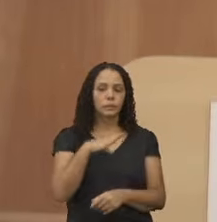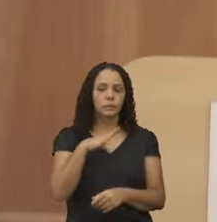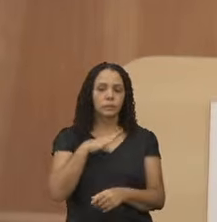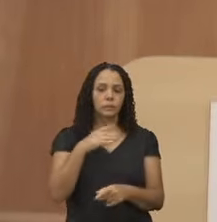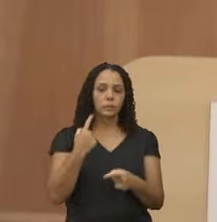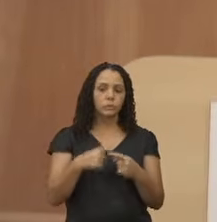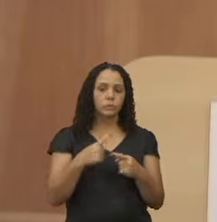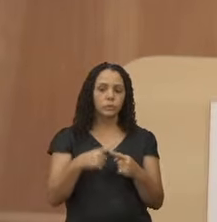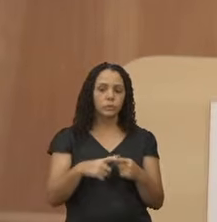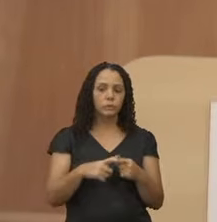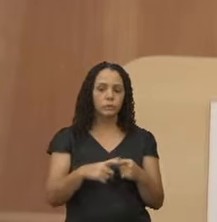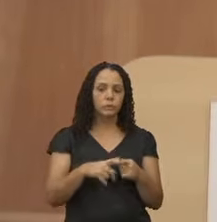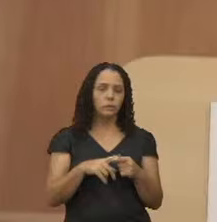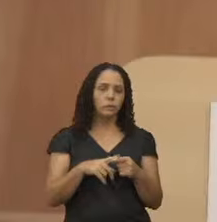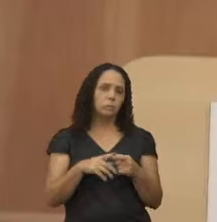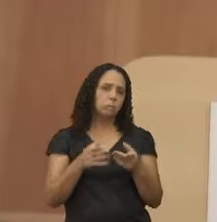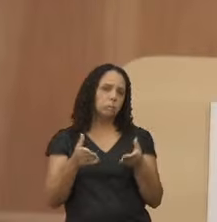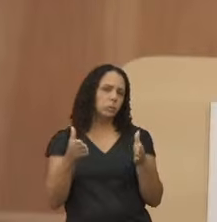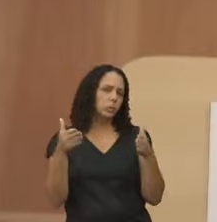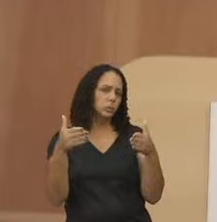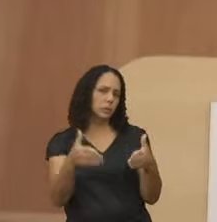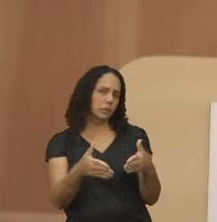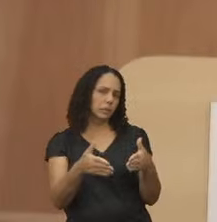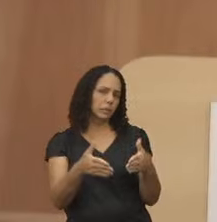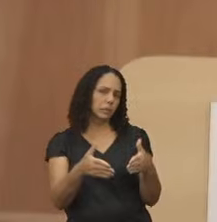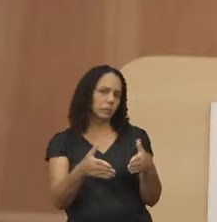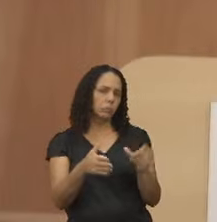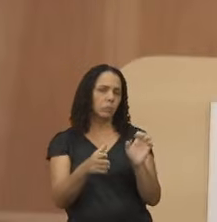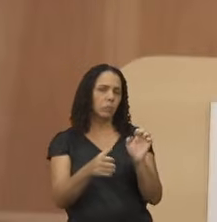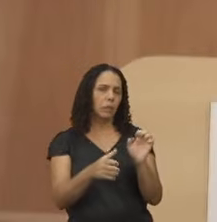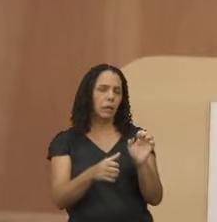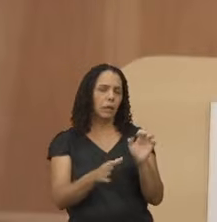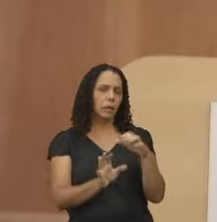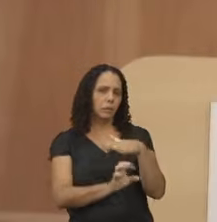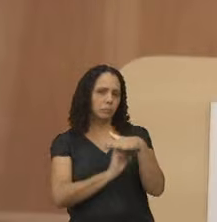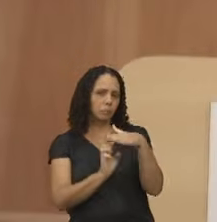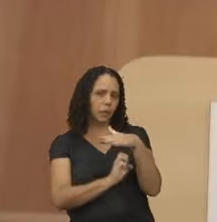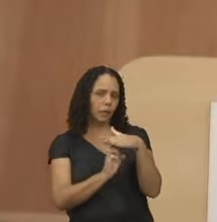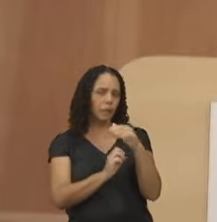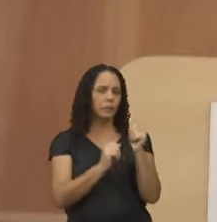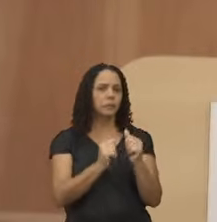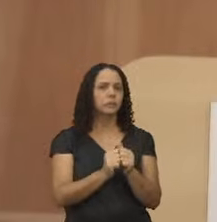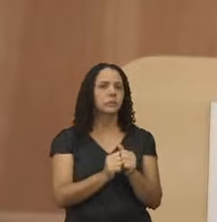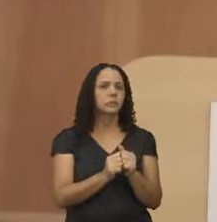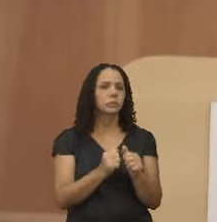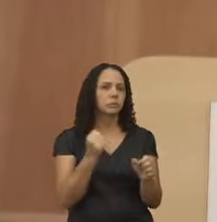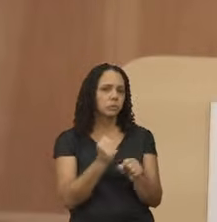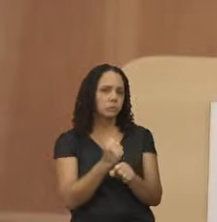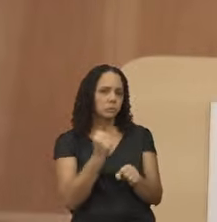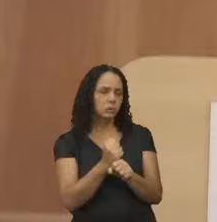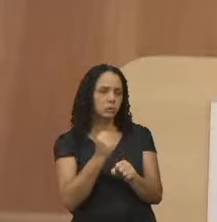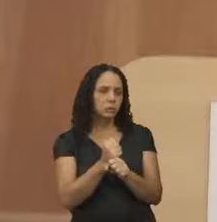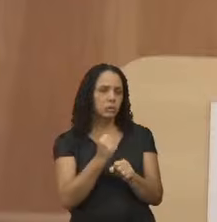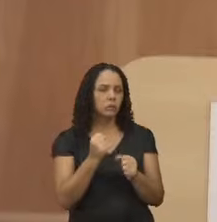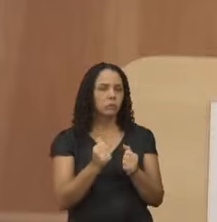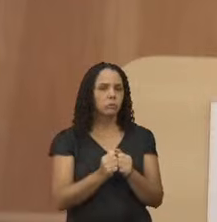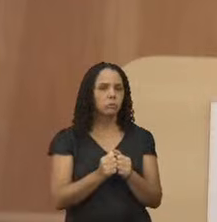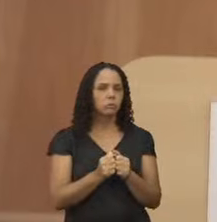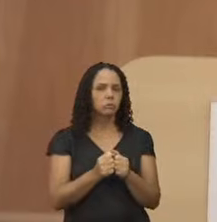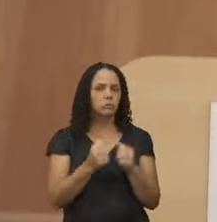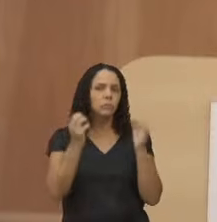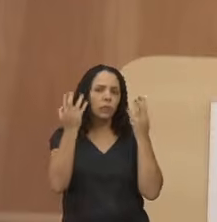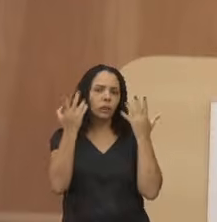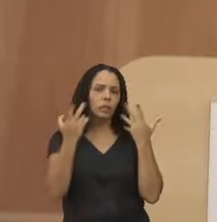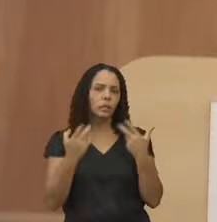Porque ele é muito voltado para construtoras, para incorporadoras, que